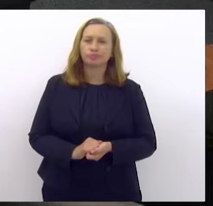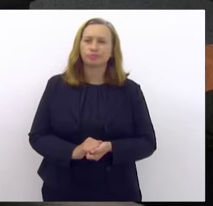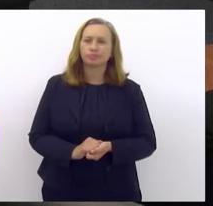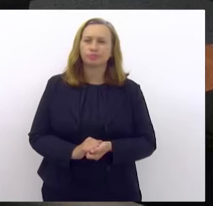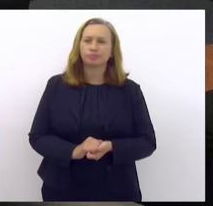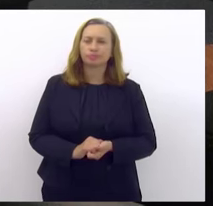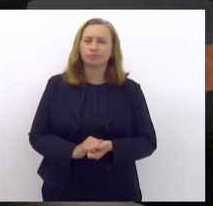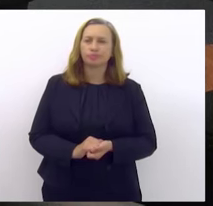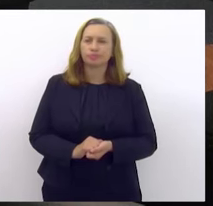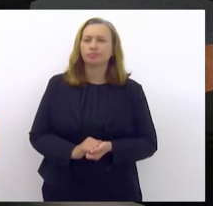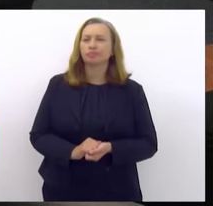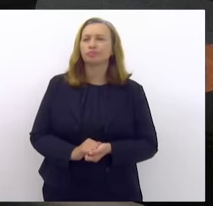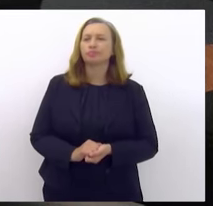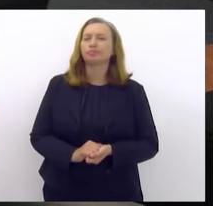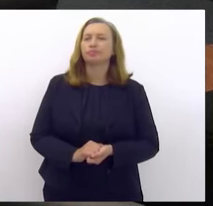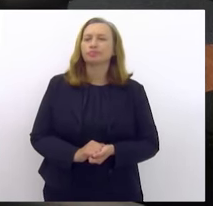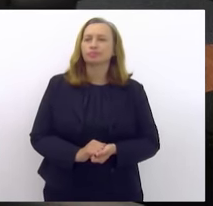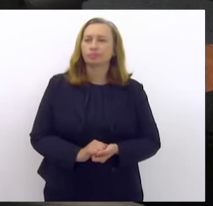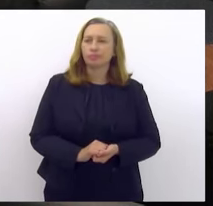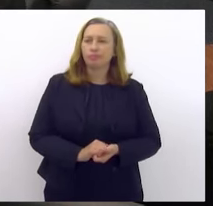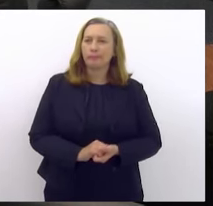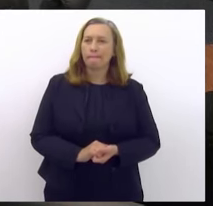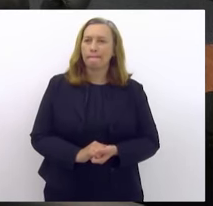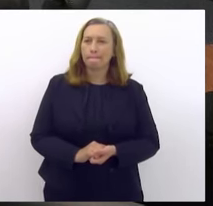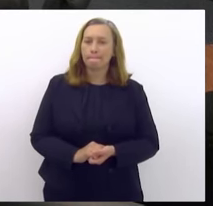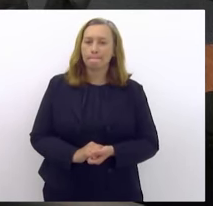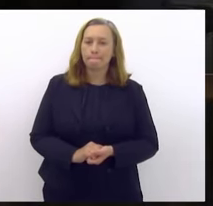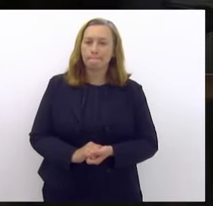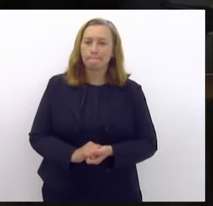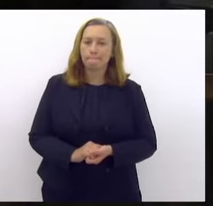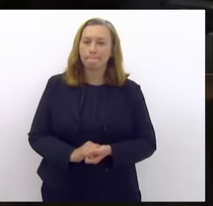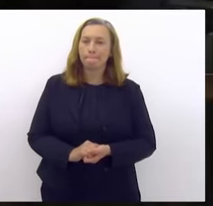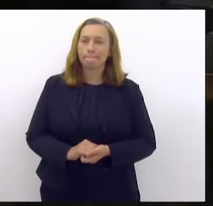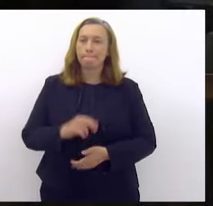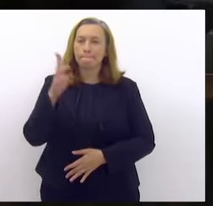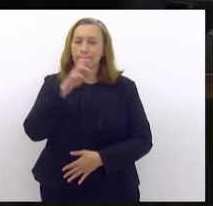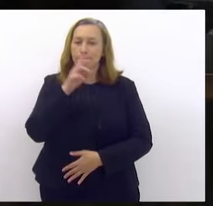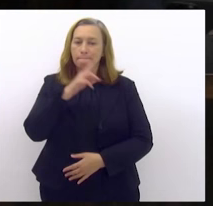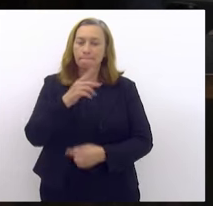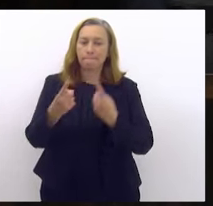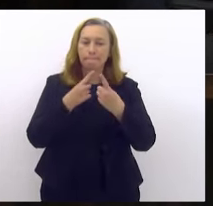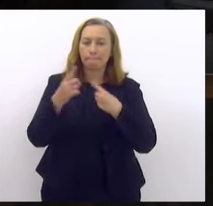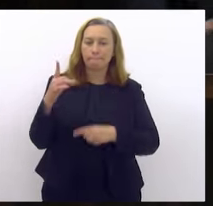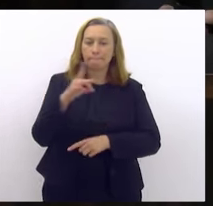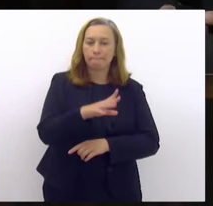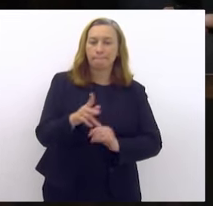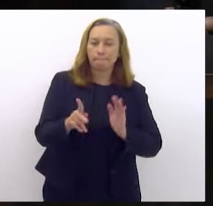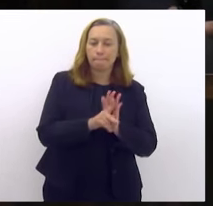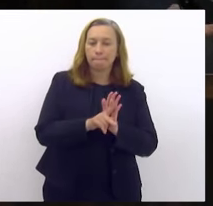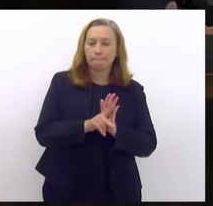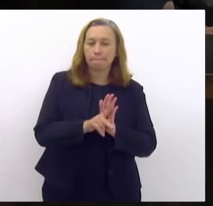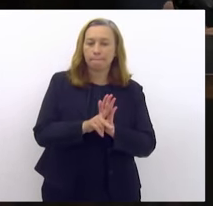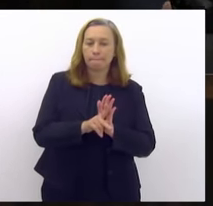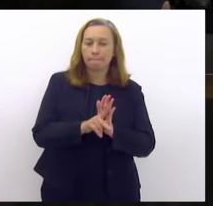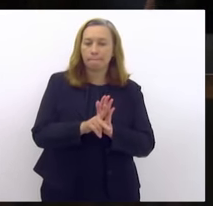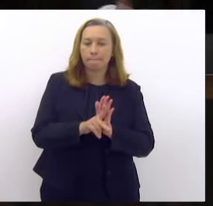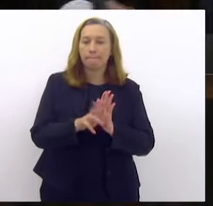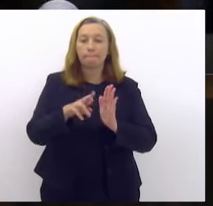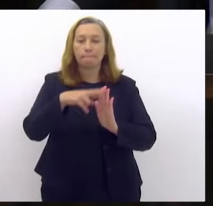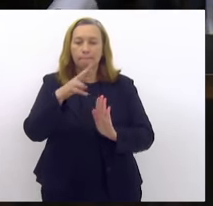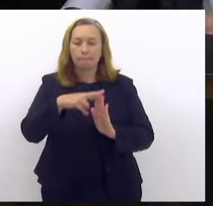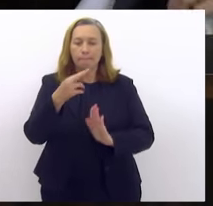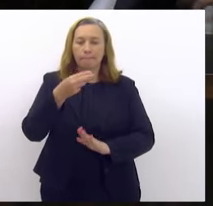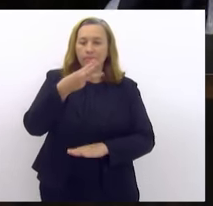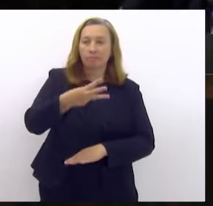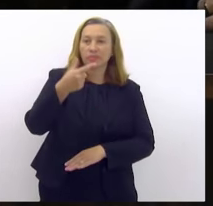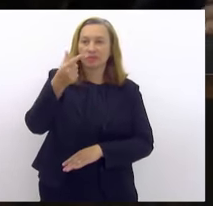Ah, é, tá certo. Desculpe. Em regime de urgência, em discussão única, projeto de lei. Projeto de